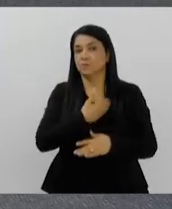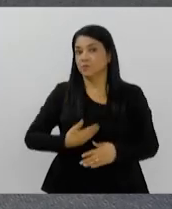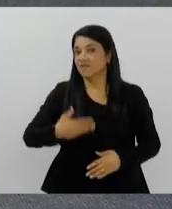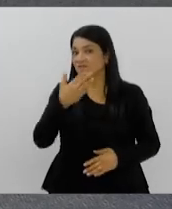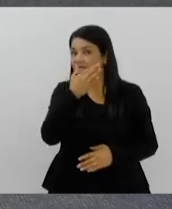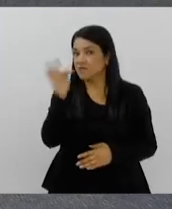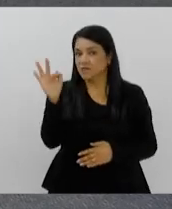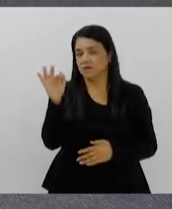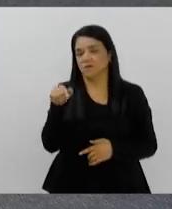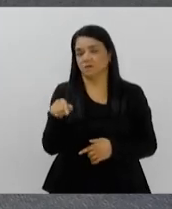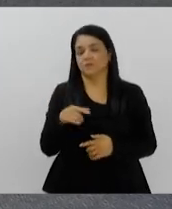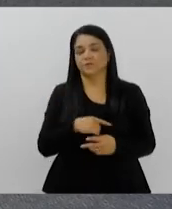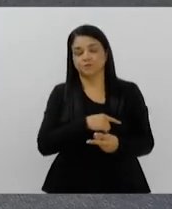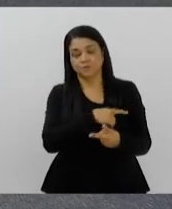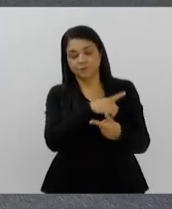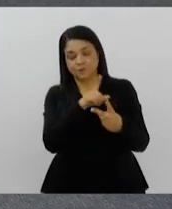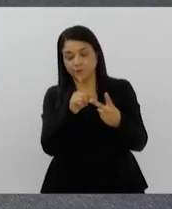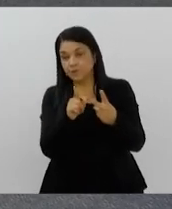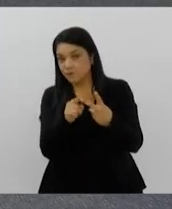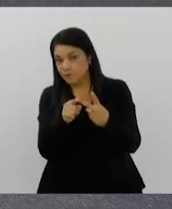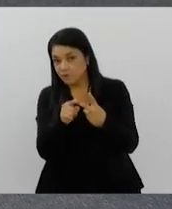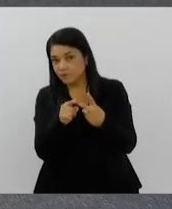questão. Eu